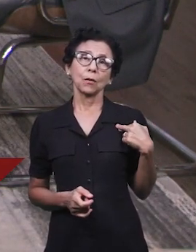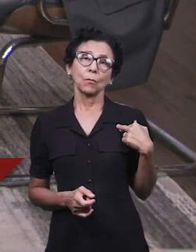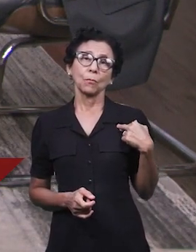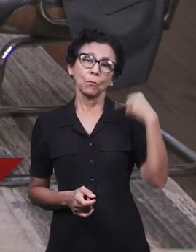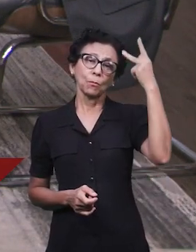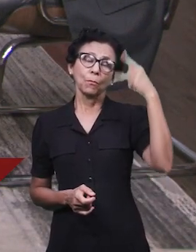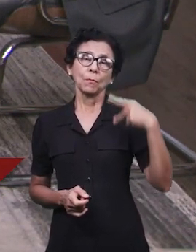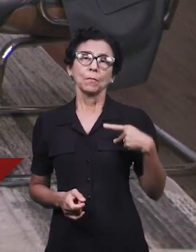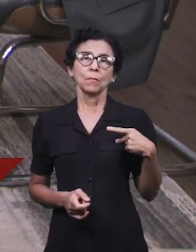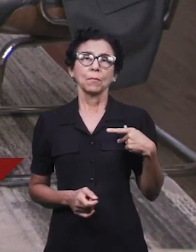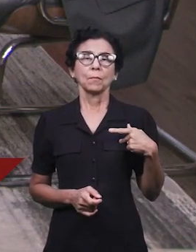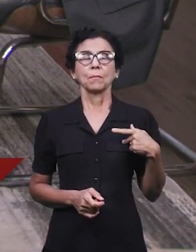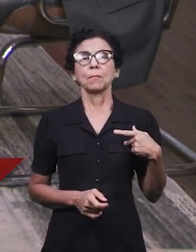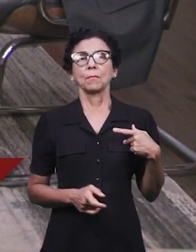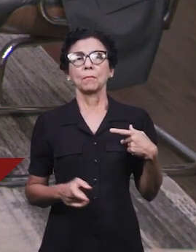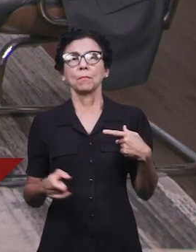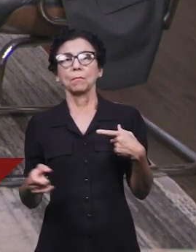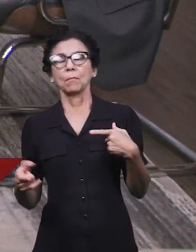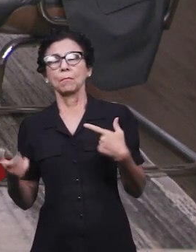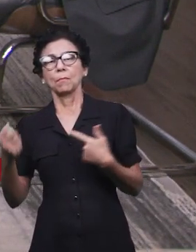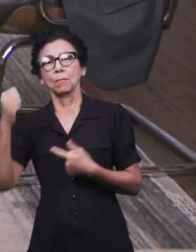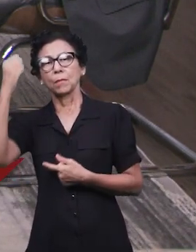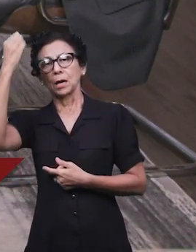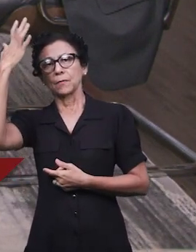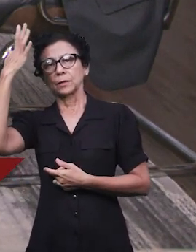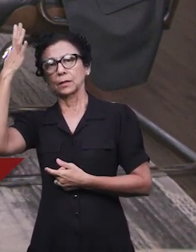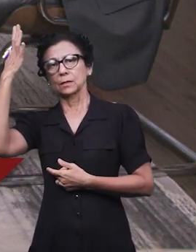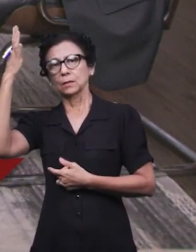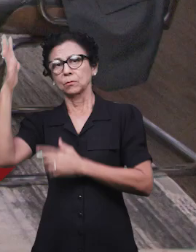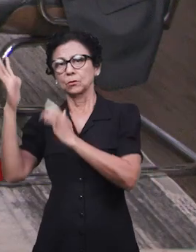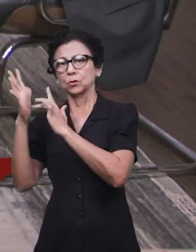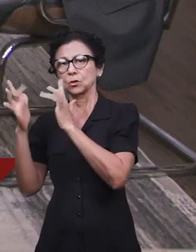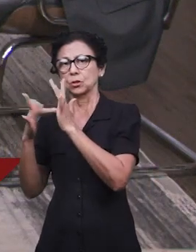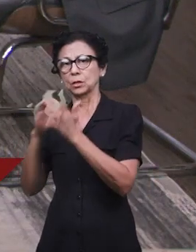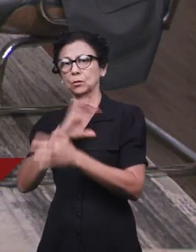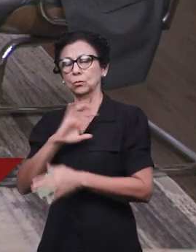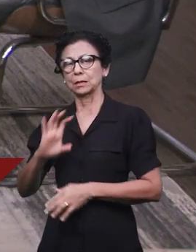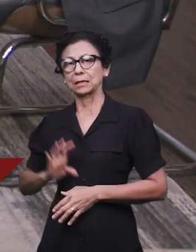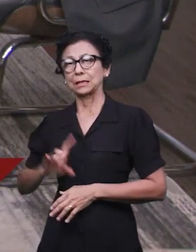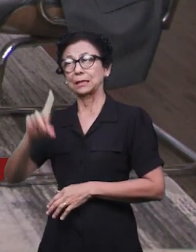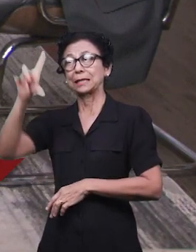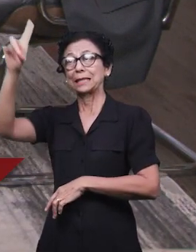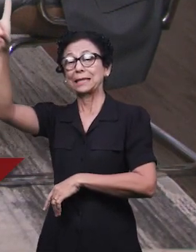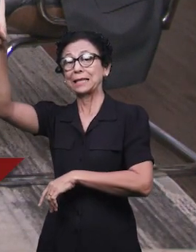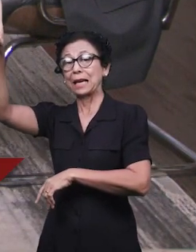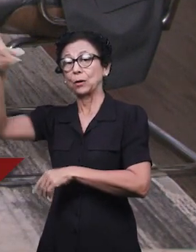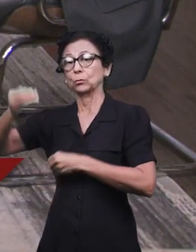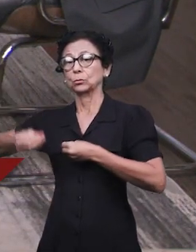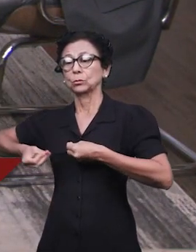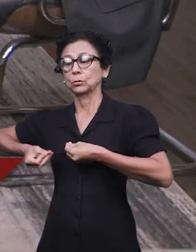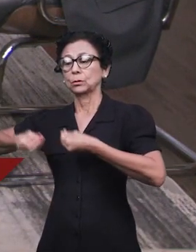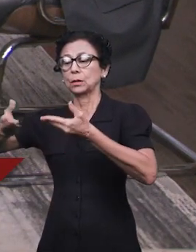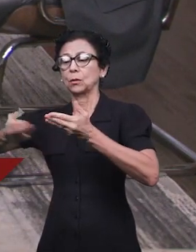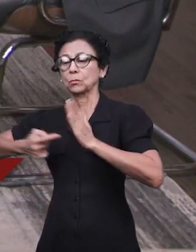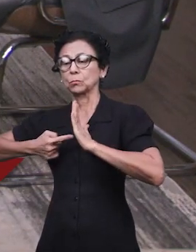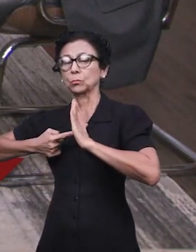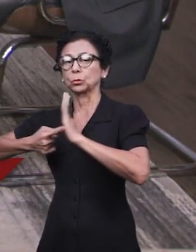Cristo, a qual Deus lhe deu. Então a revelação é aquilo que vem da parte de Deus, né? Glória a Jesus.